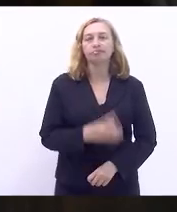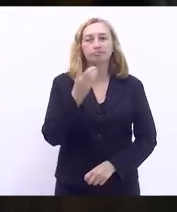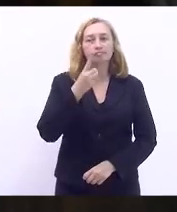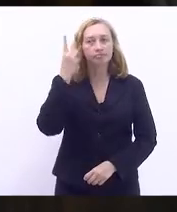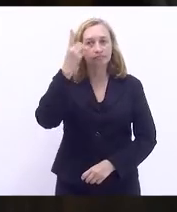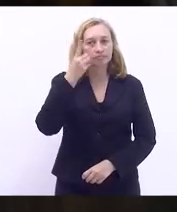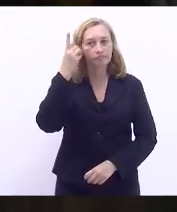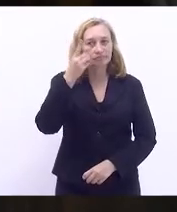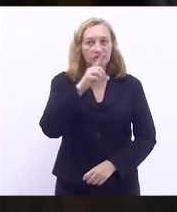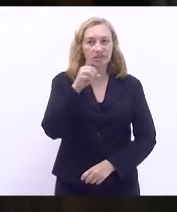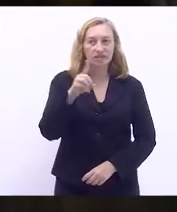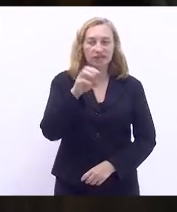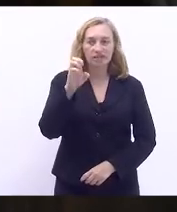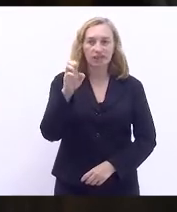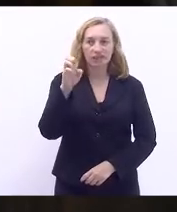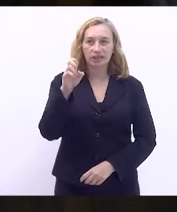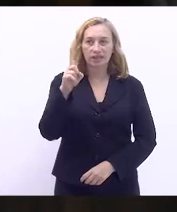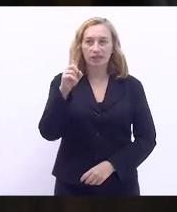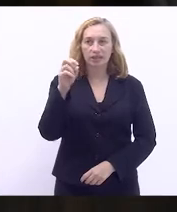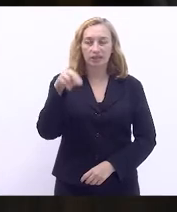Deputada Zeidan.